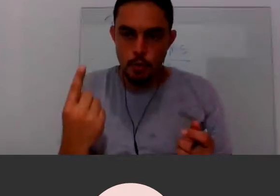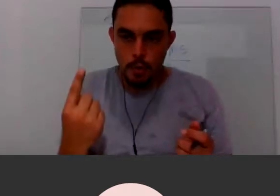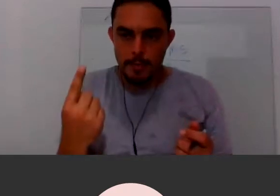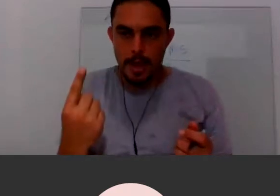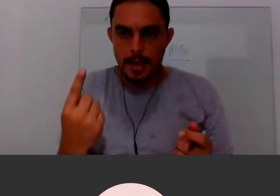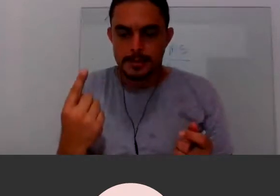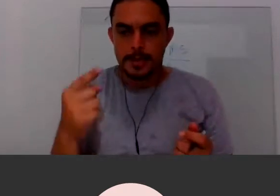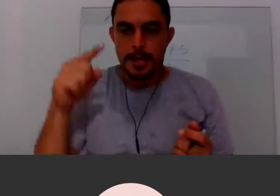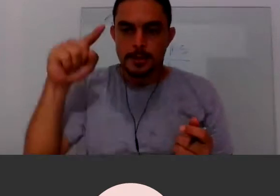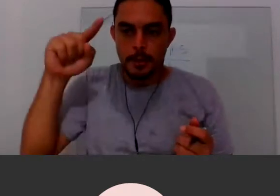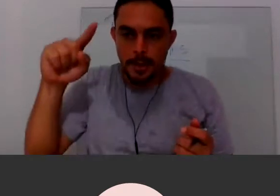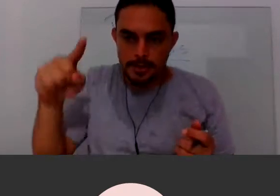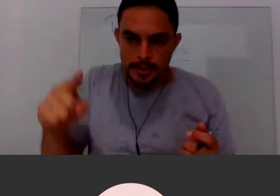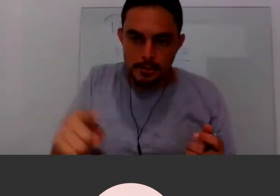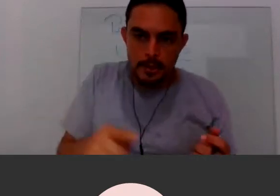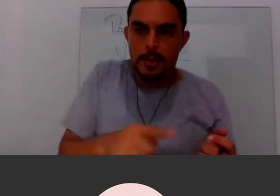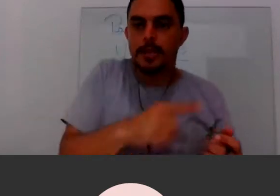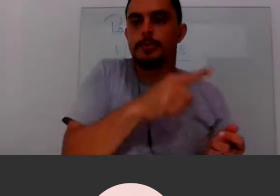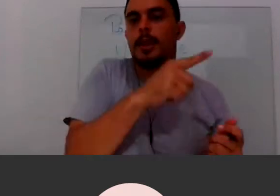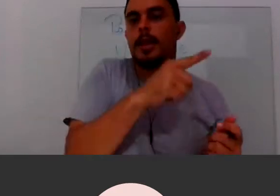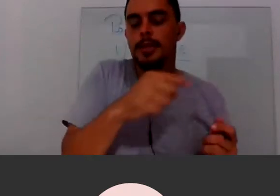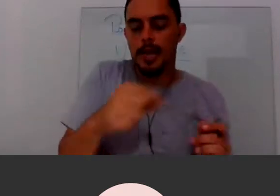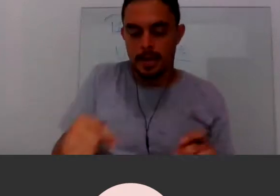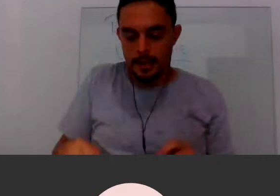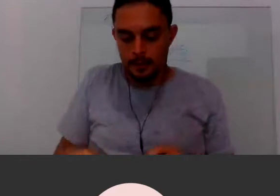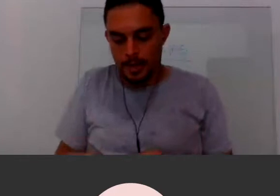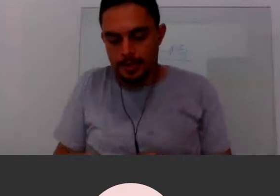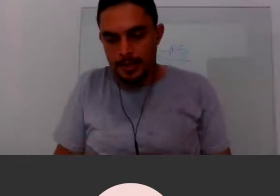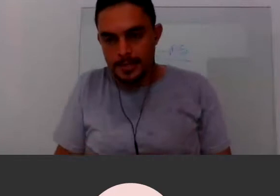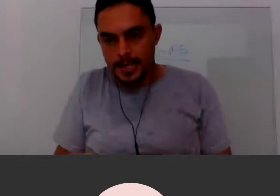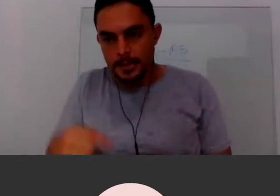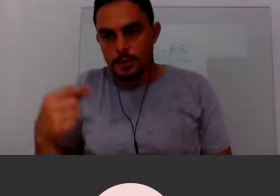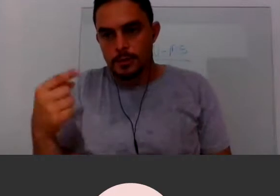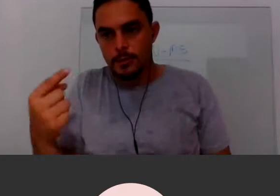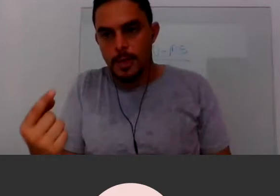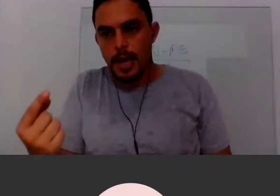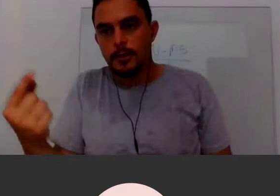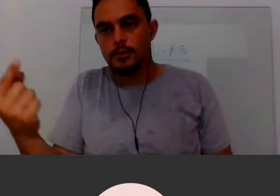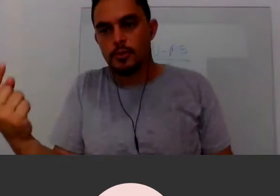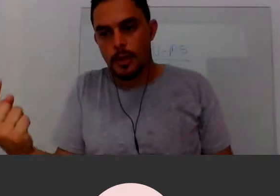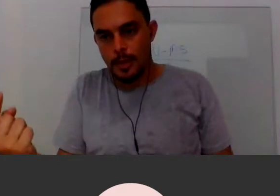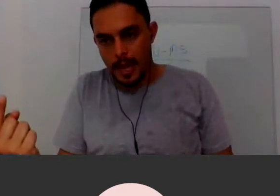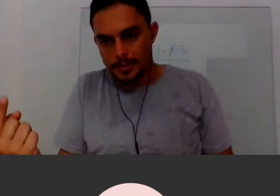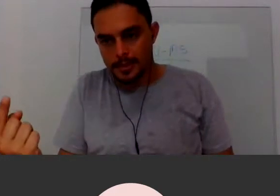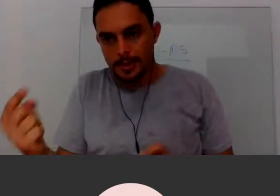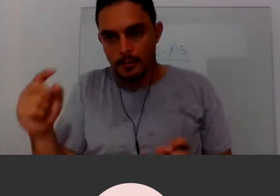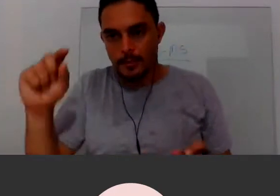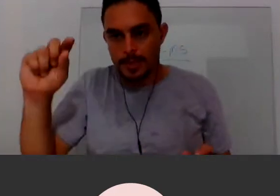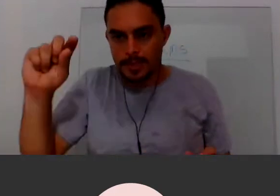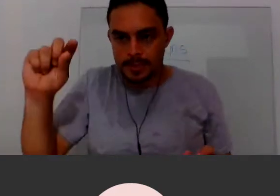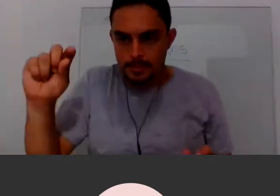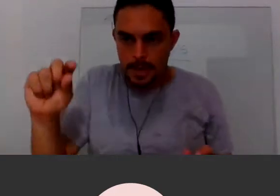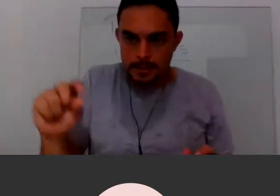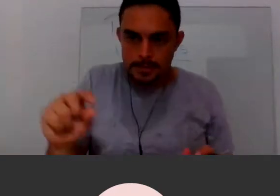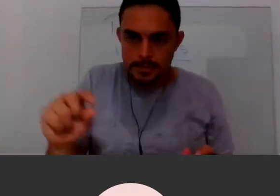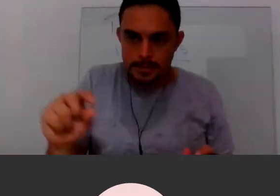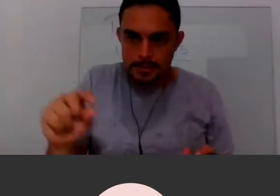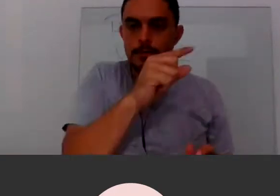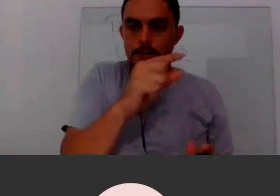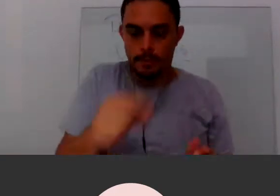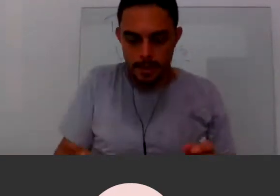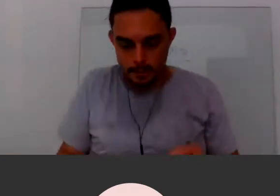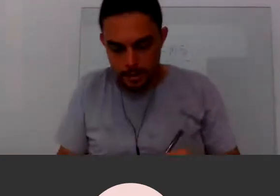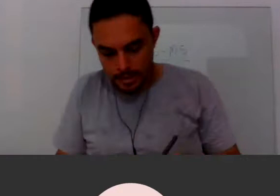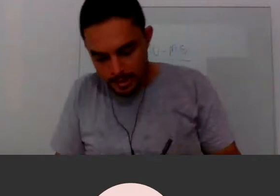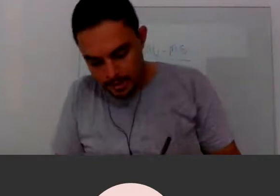300 menos 1 ms. Se eu passar esse 1 ms para o lado de lá, não está 300 menos 1 ms? Eu vou passar esse